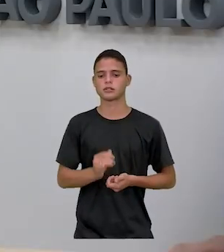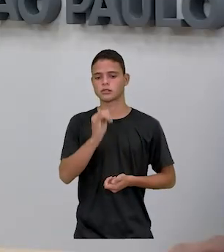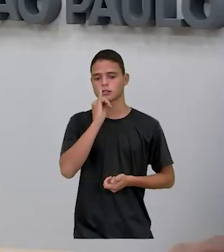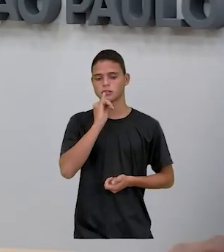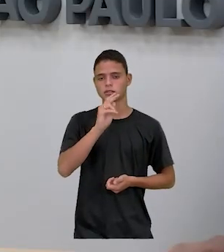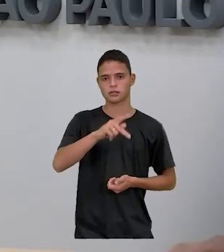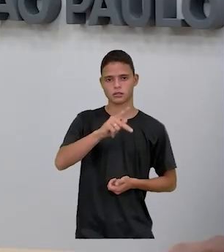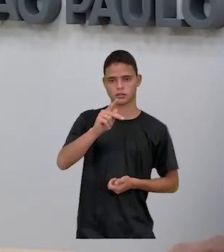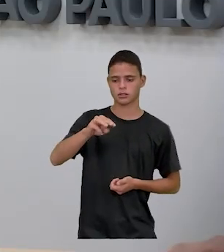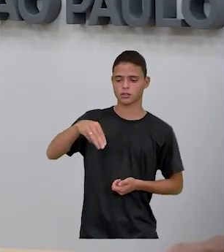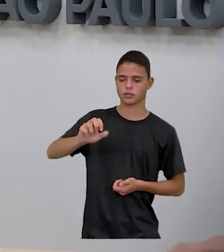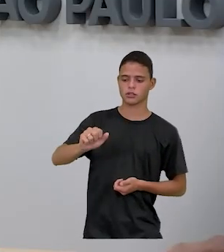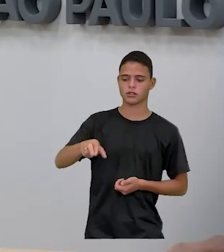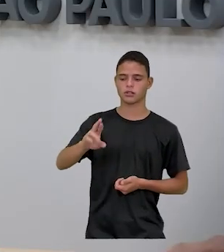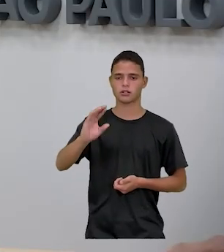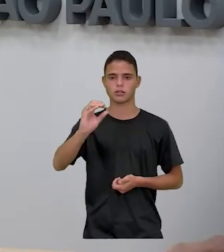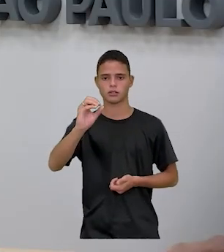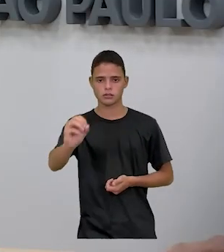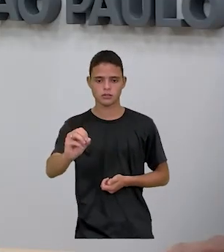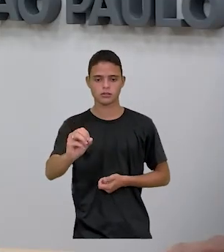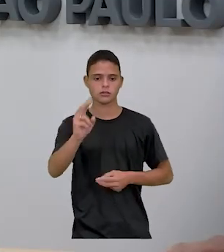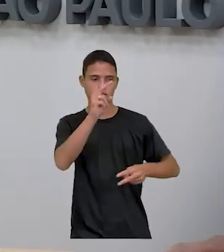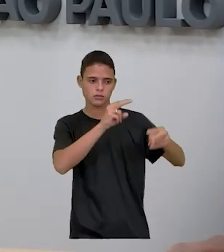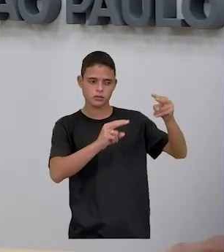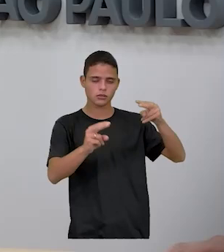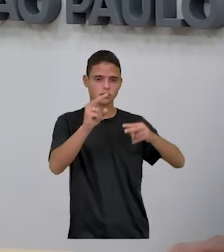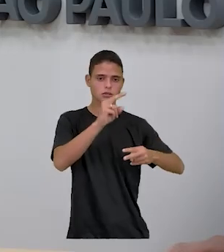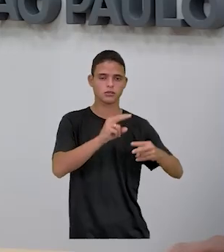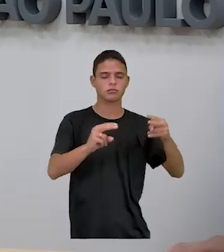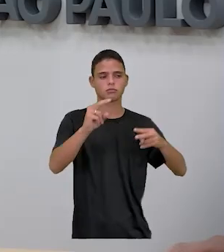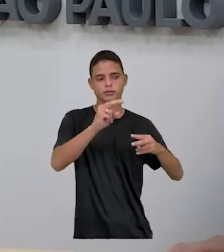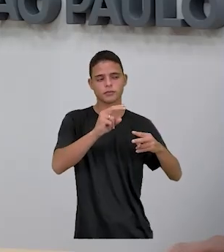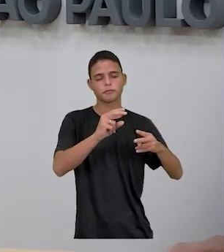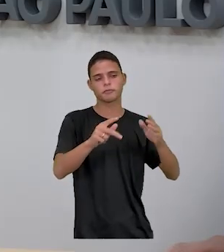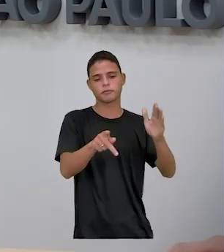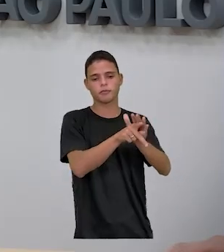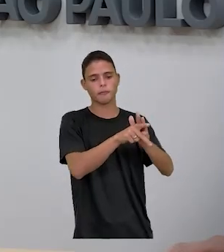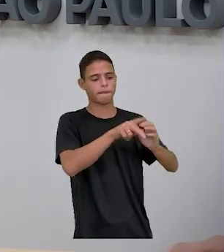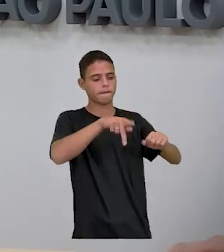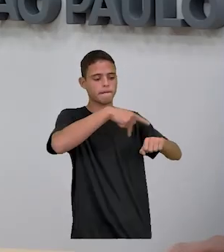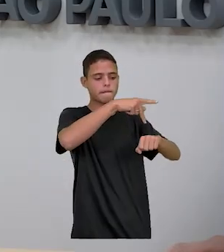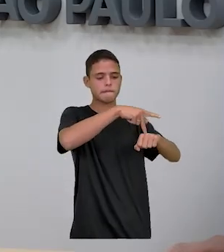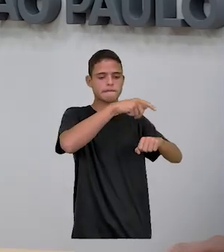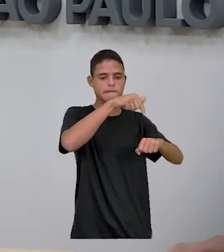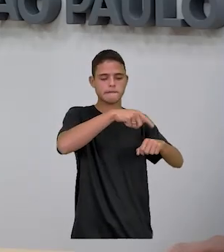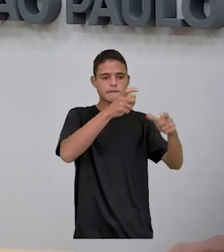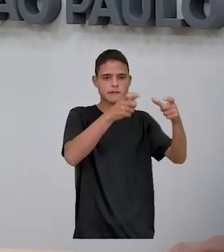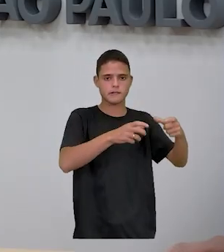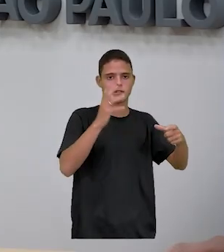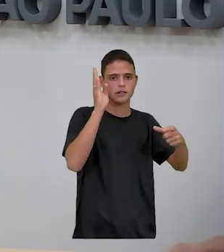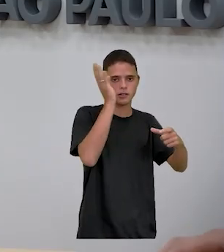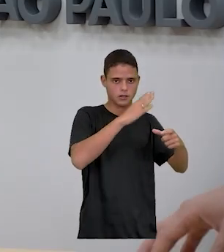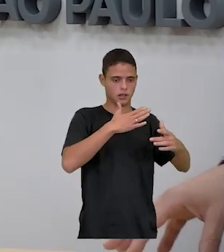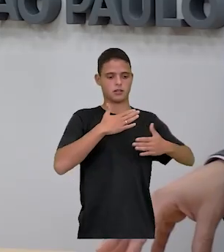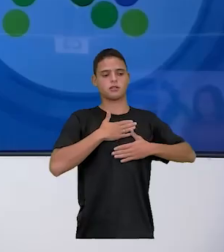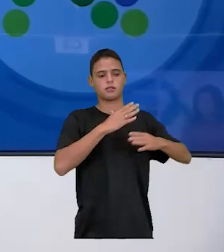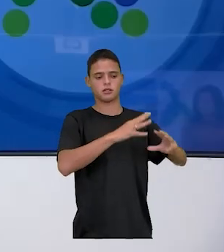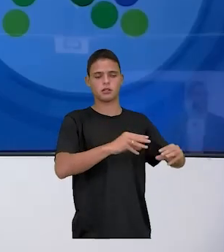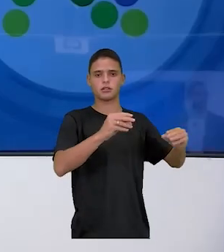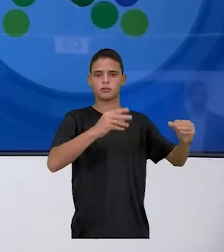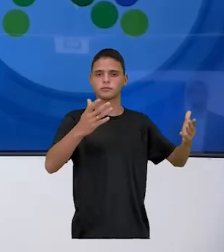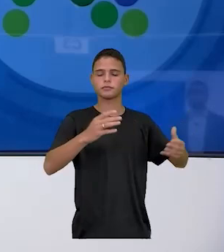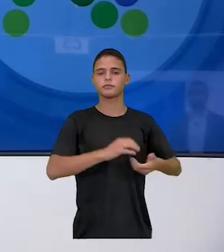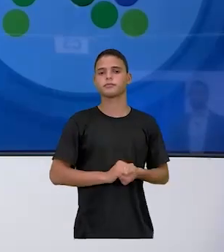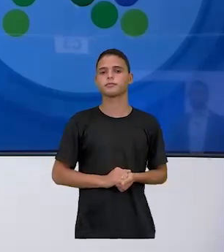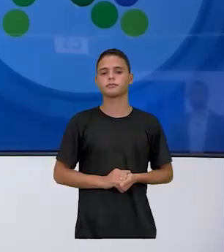visão subjetiva do Brasil ou da minha terra? Seria uma visão subjetiva? Sim, perfeito. Uma